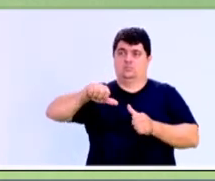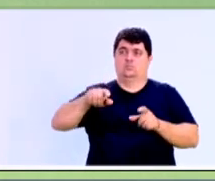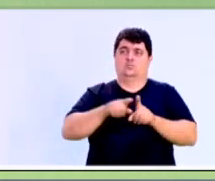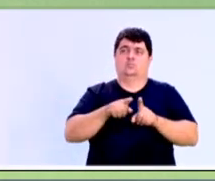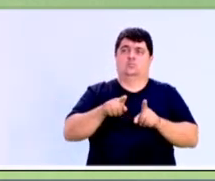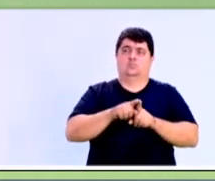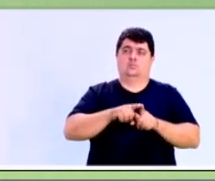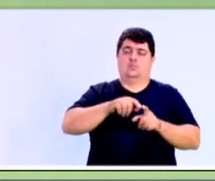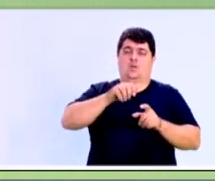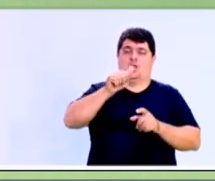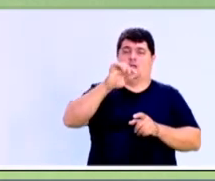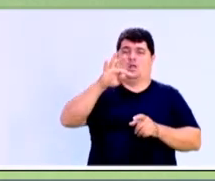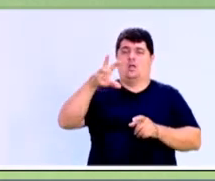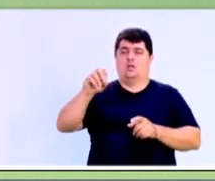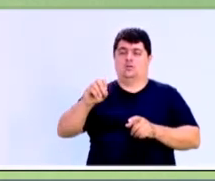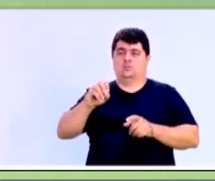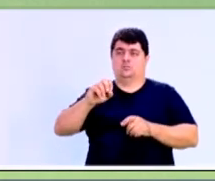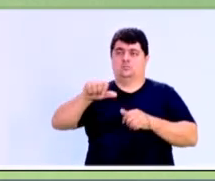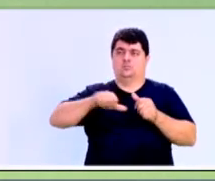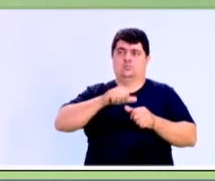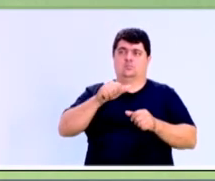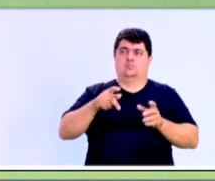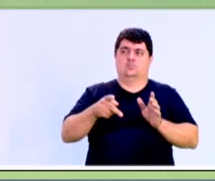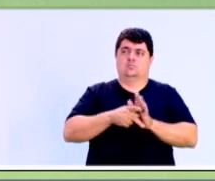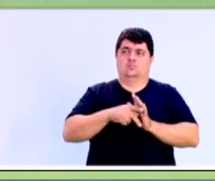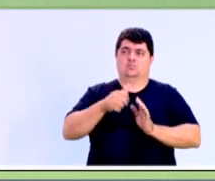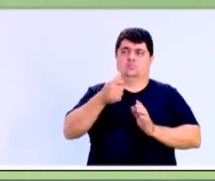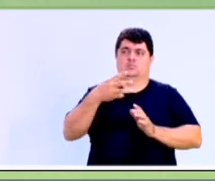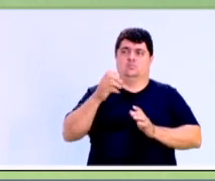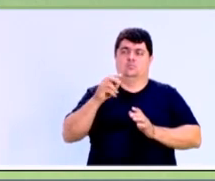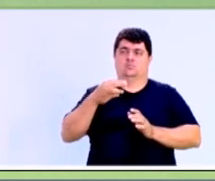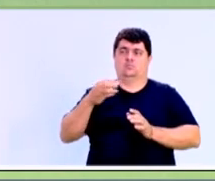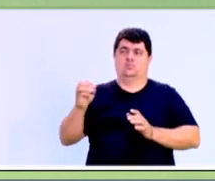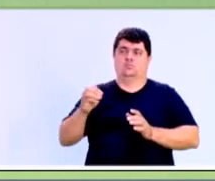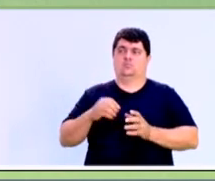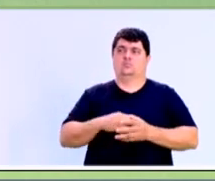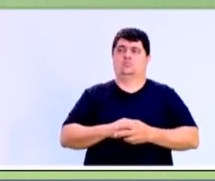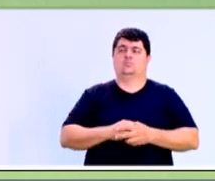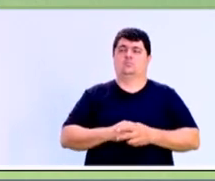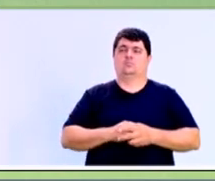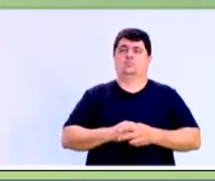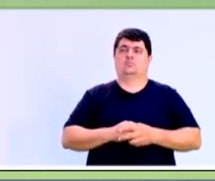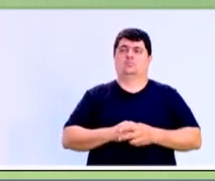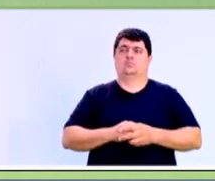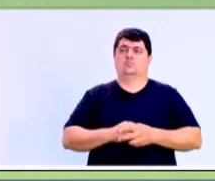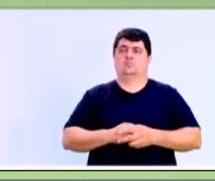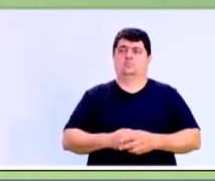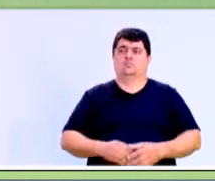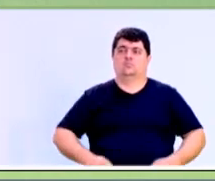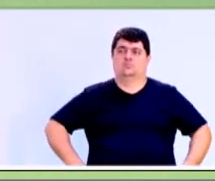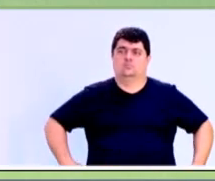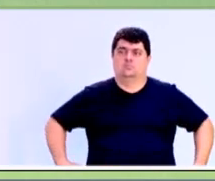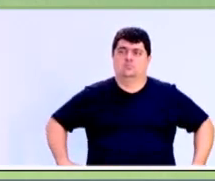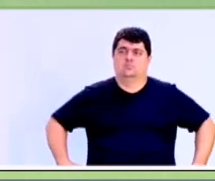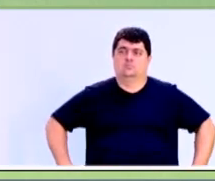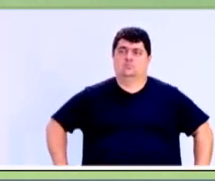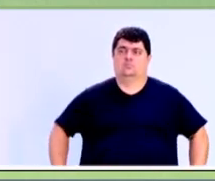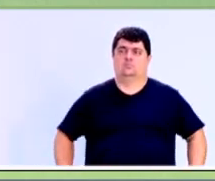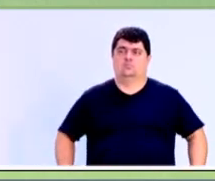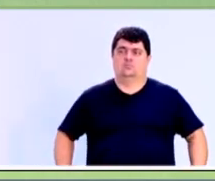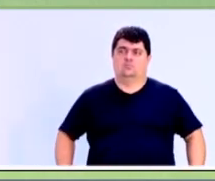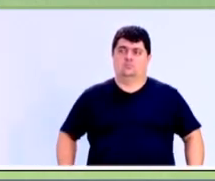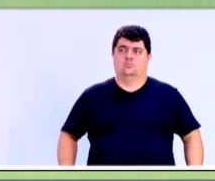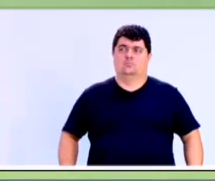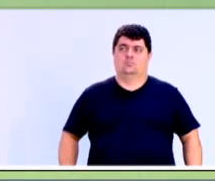mil. Ativo circulante operacional, que eu tenho 13.300, ok? Esta divisão, se cair